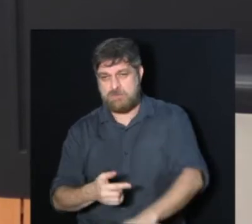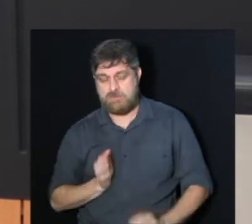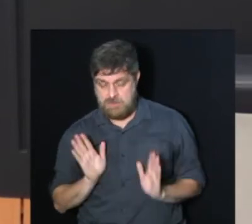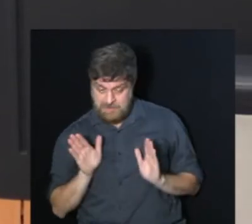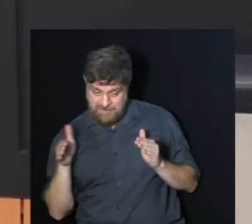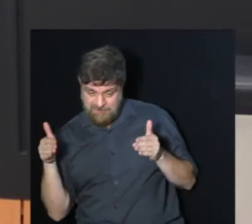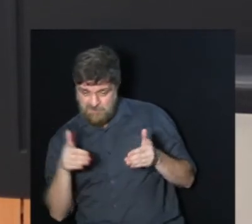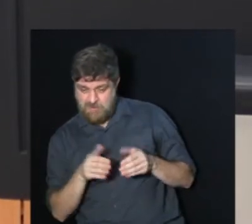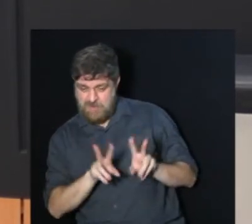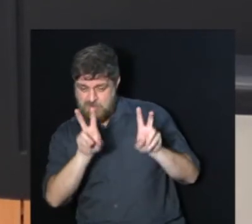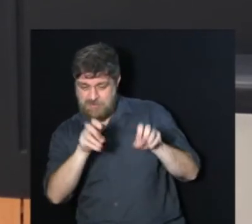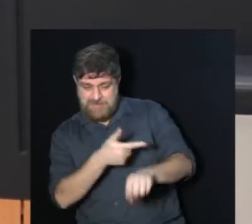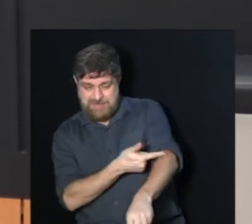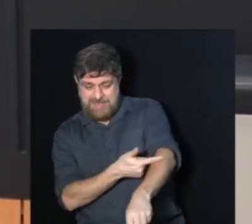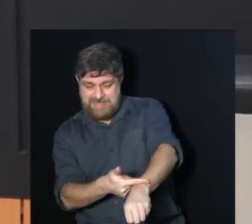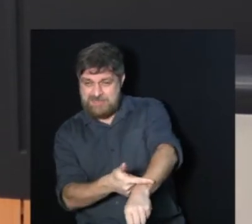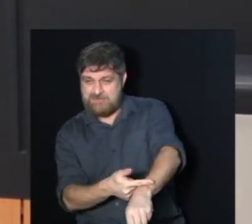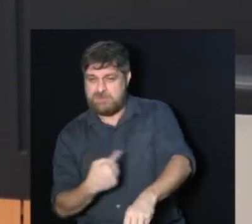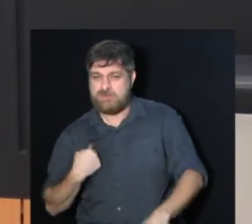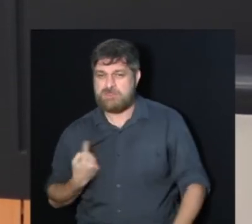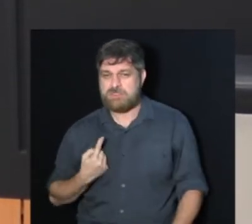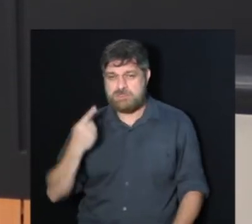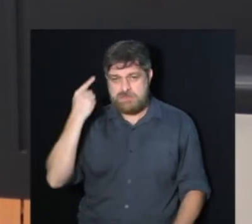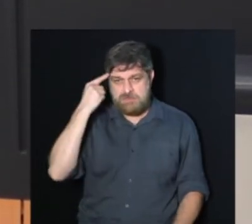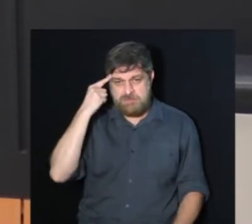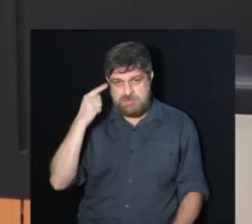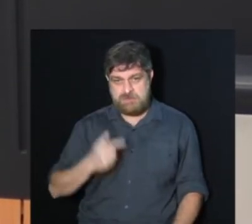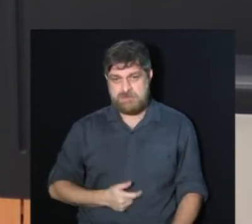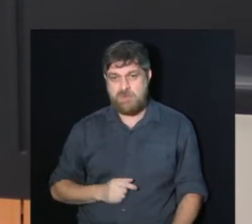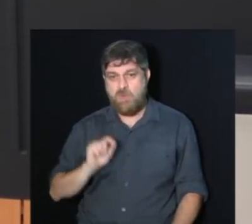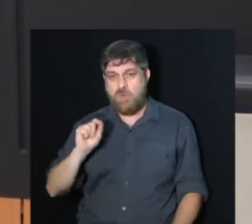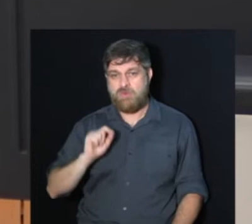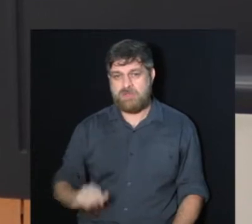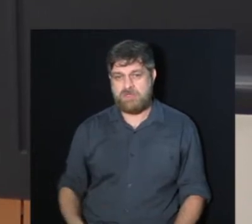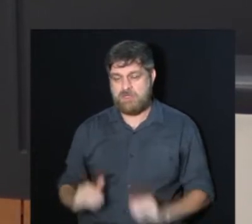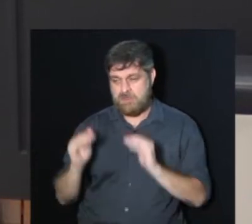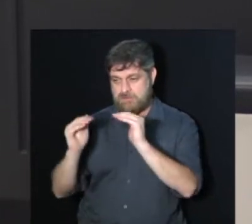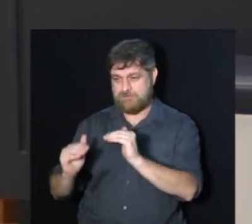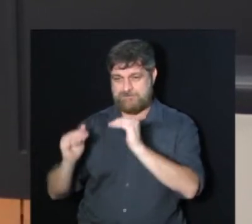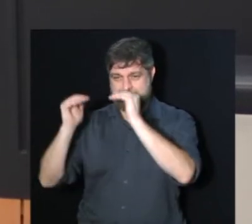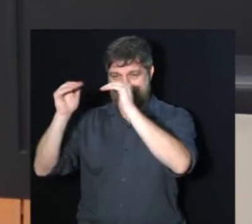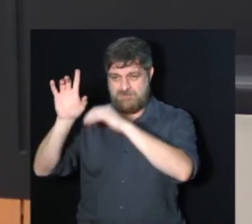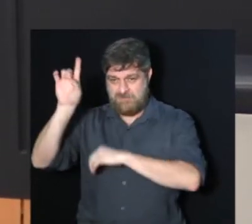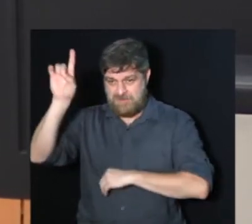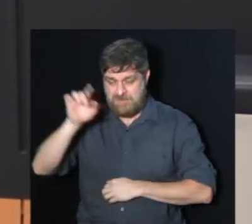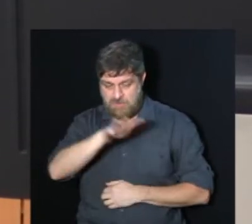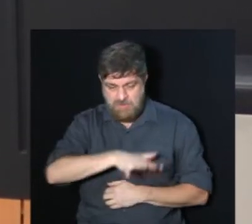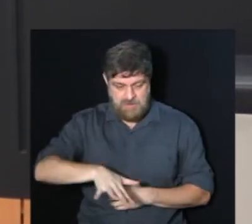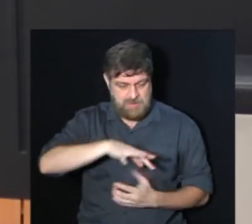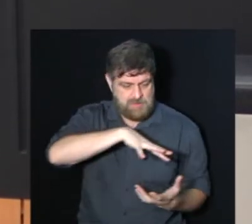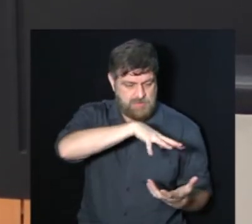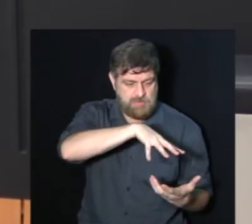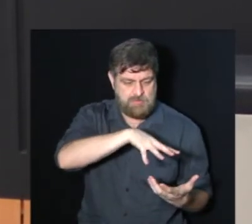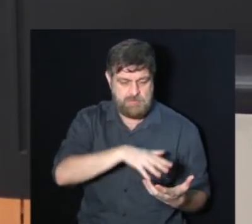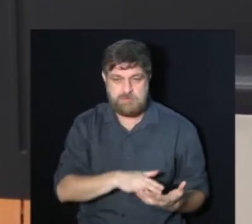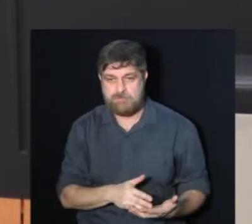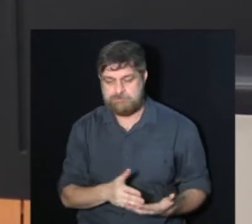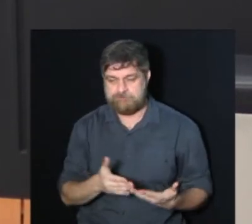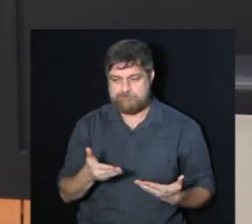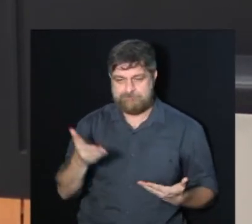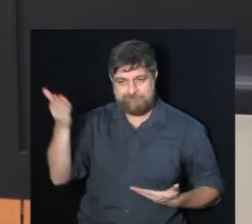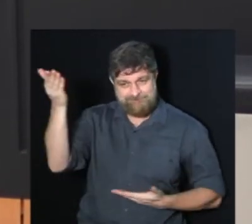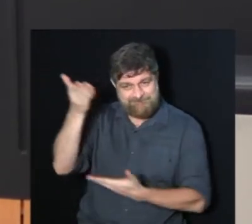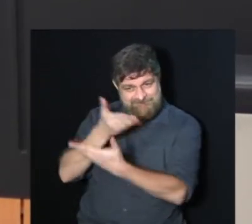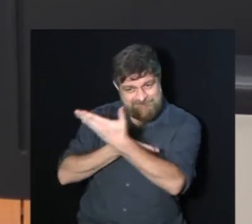respeito, nós fazemos essa ponte entre o que é o sagrado e o que é o profano. Quando nós ouvimos